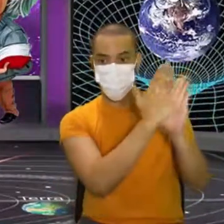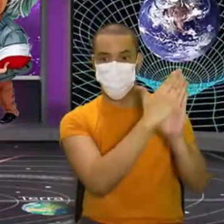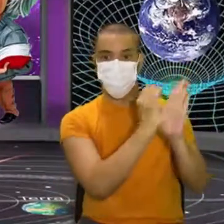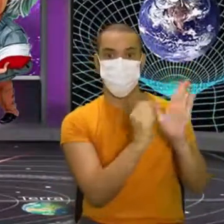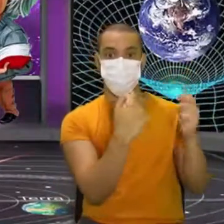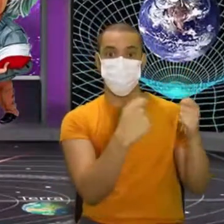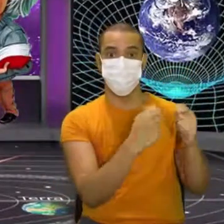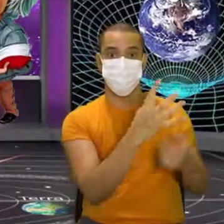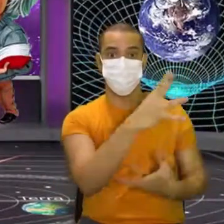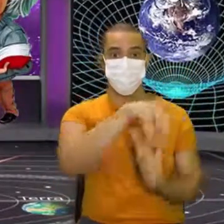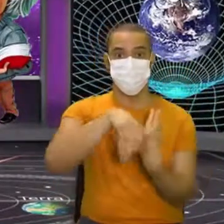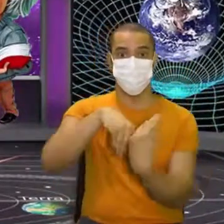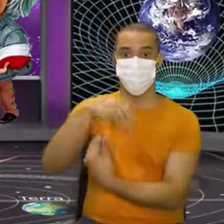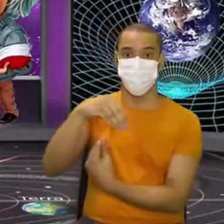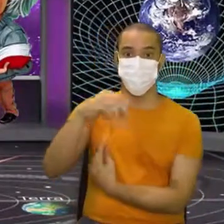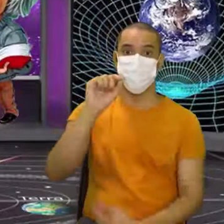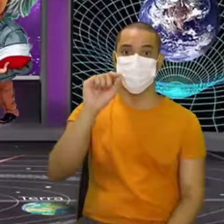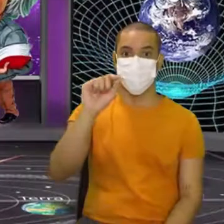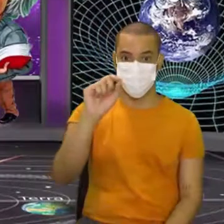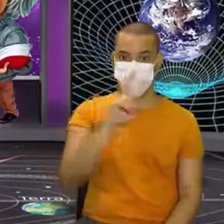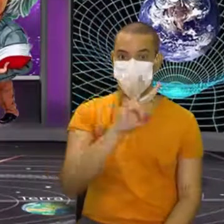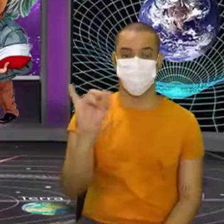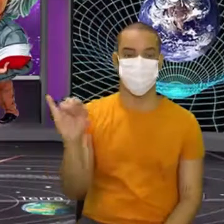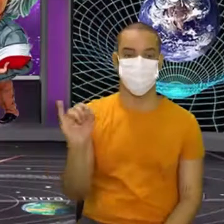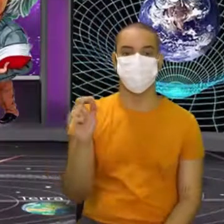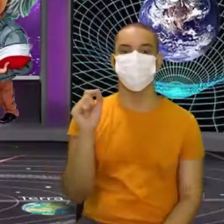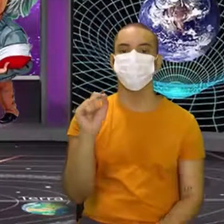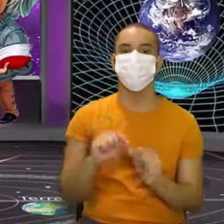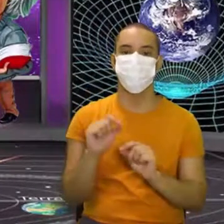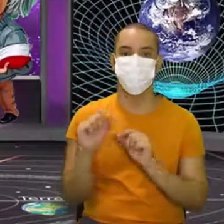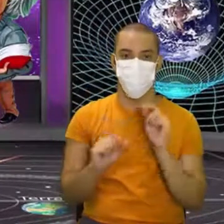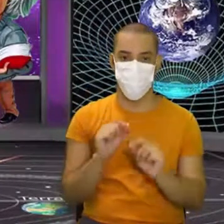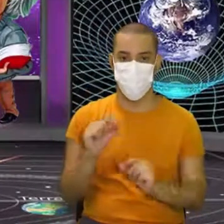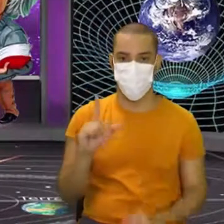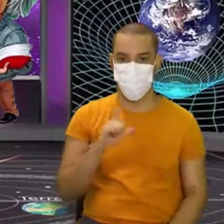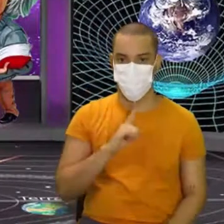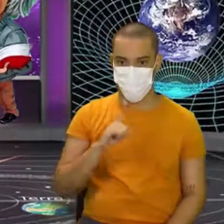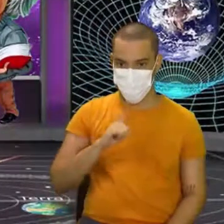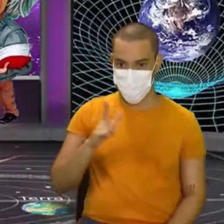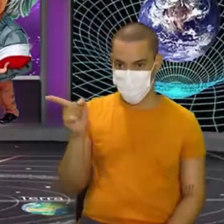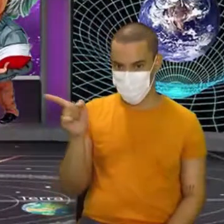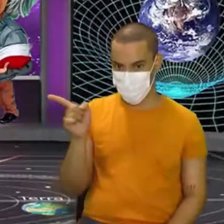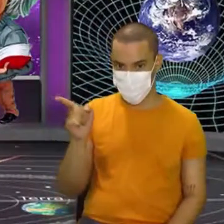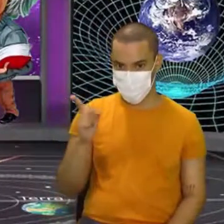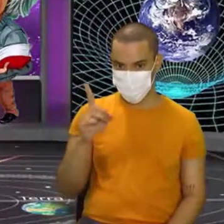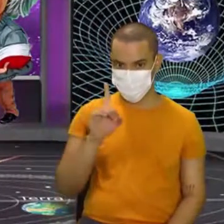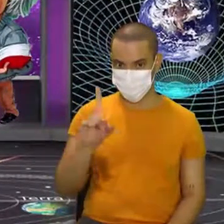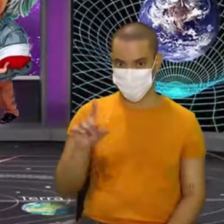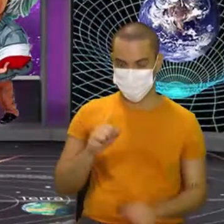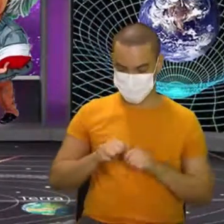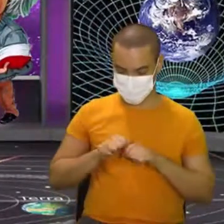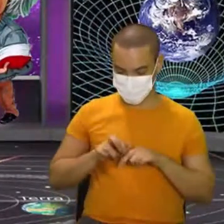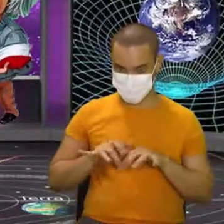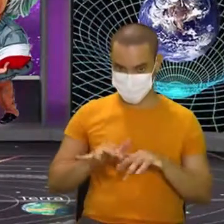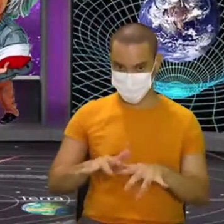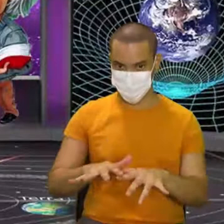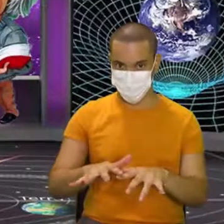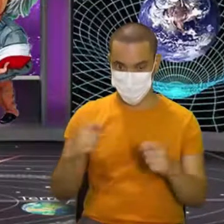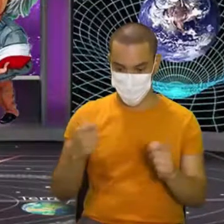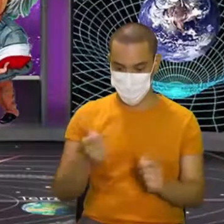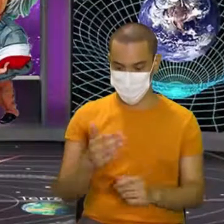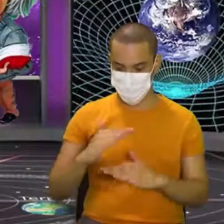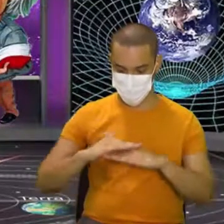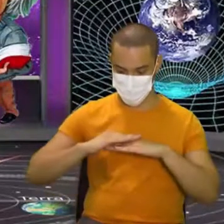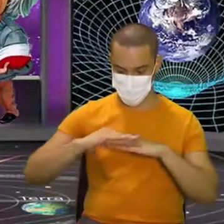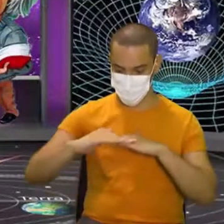der com um pouco então você pensa se o objeto está se movendo nessa direção eu botei uma